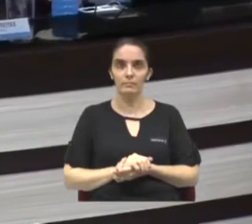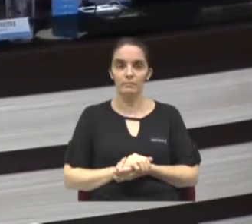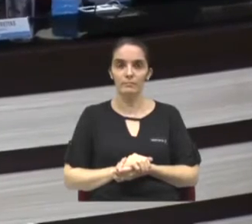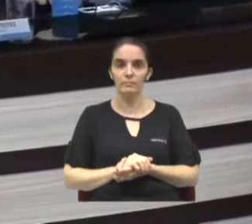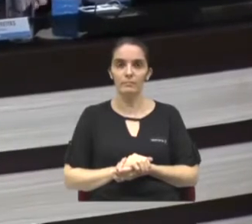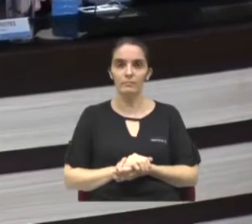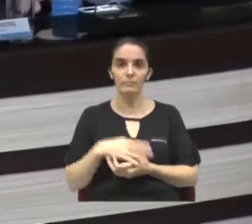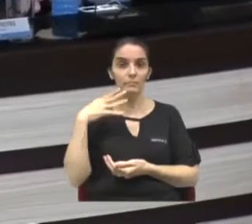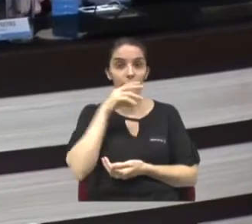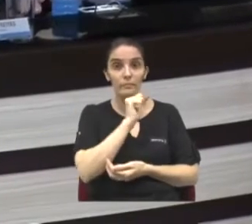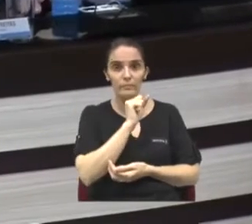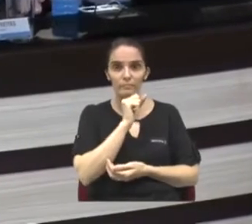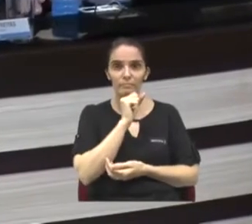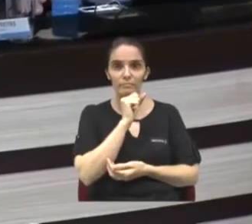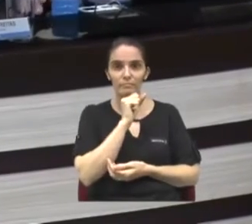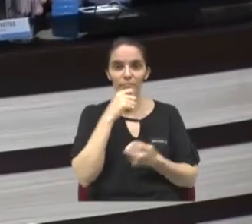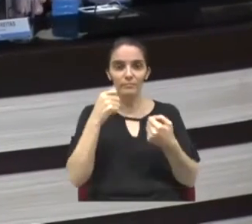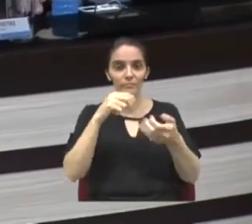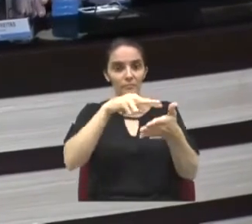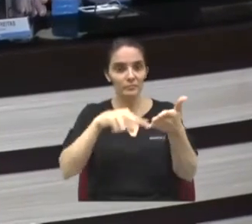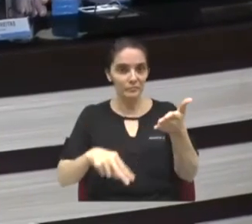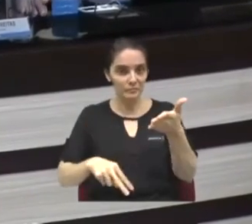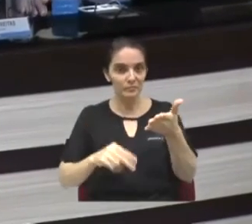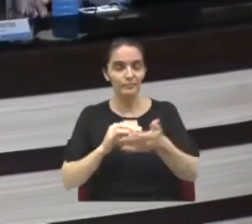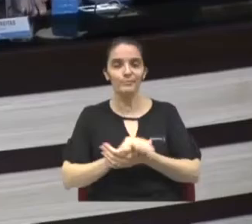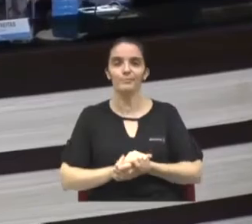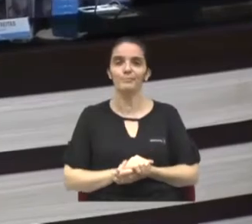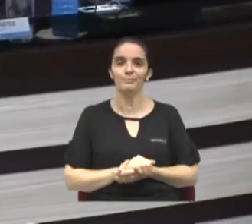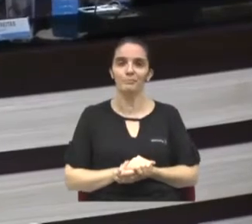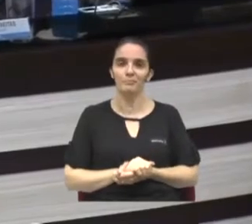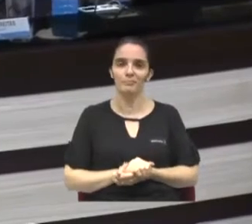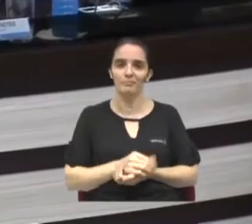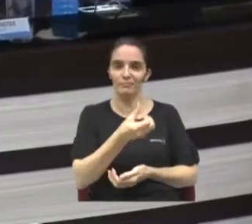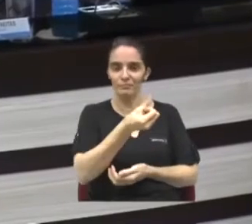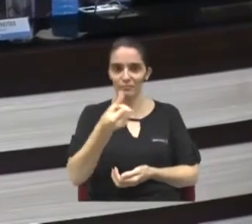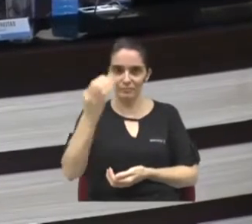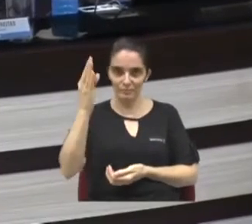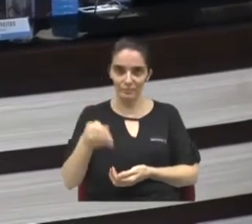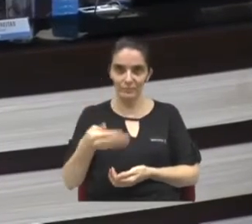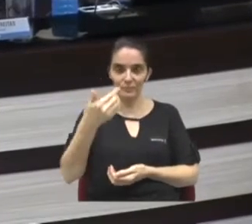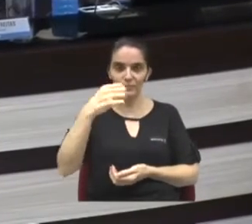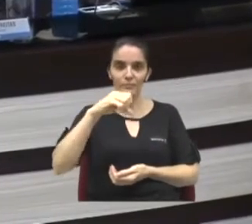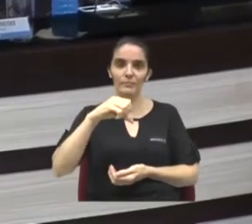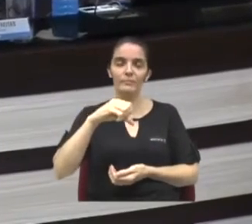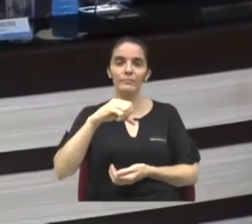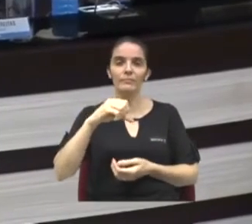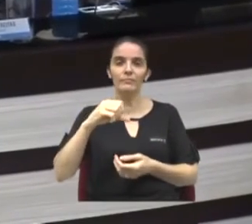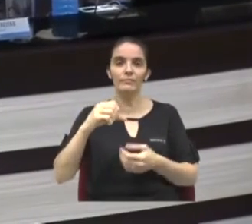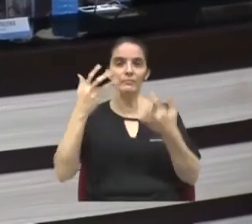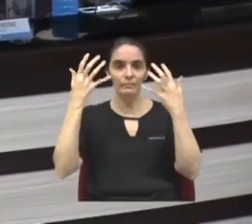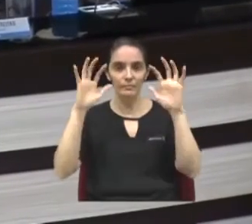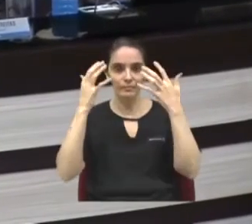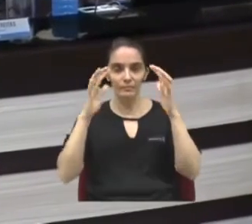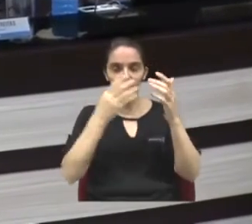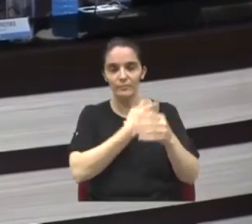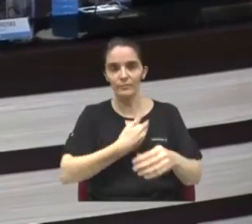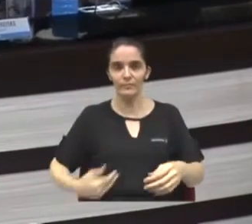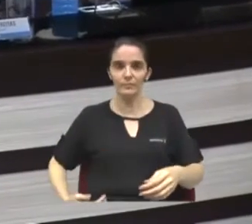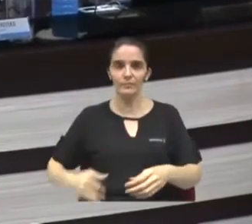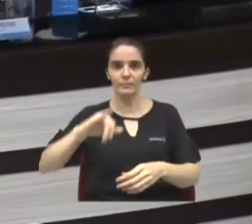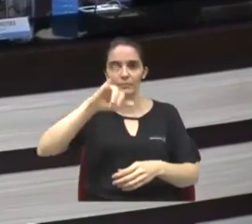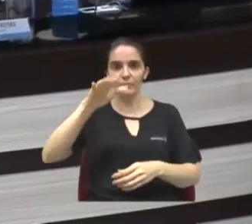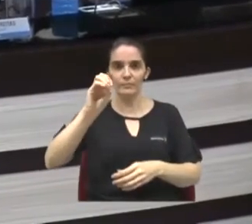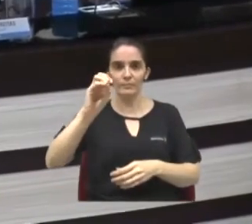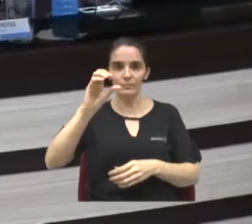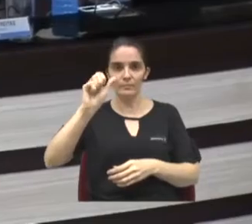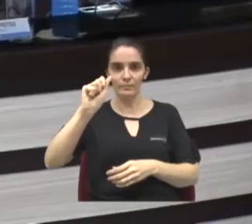Estamos muito rápido aqui, precisa da leitura da moção, vereador. Moção 66/2019, moção de aplausos ao governador do Estado de São